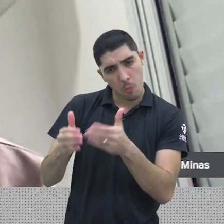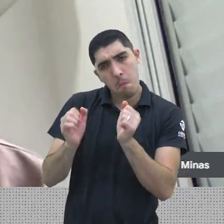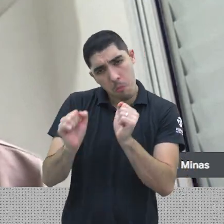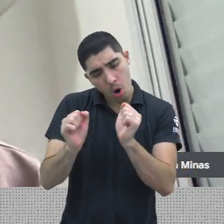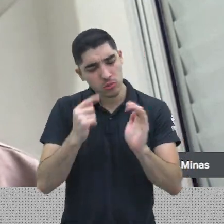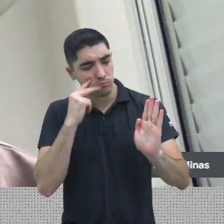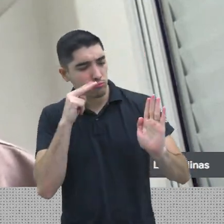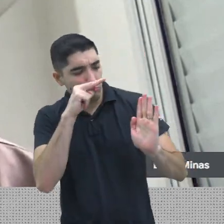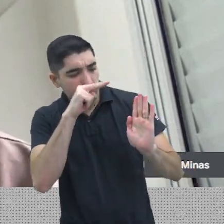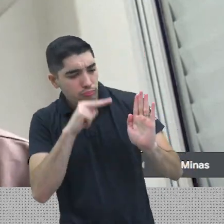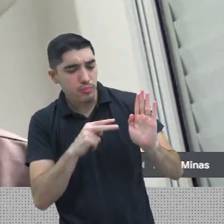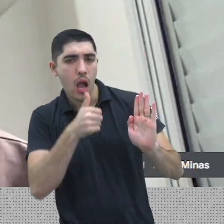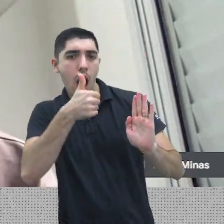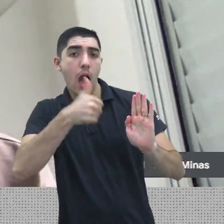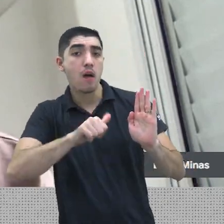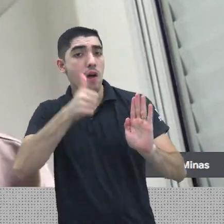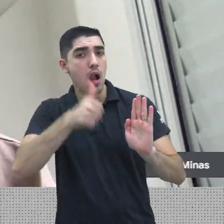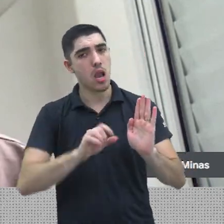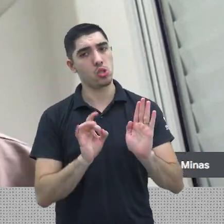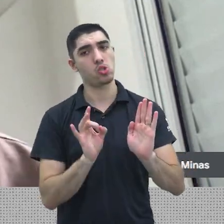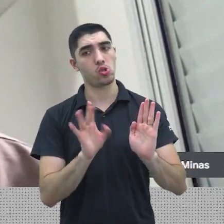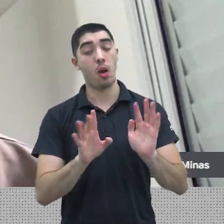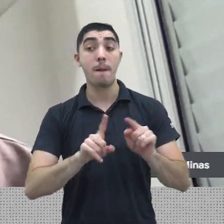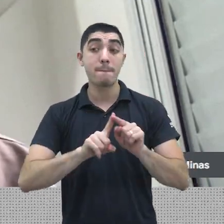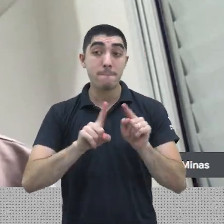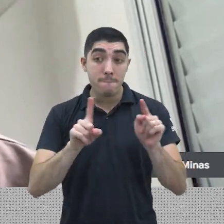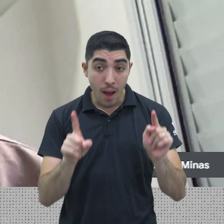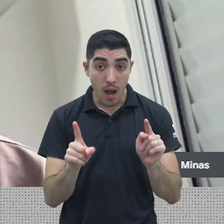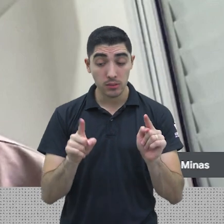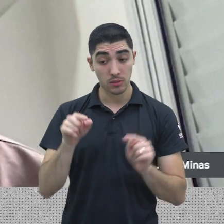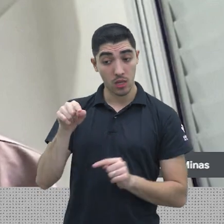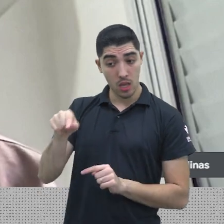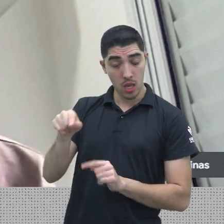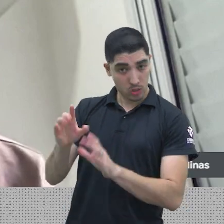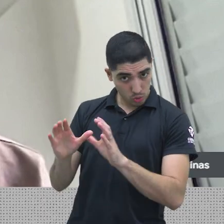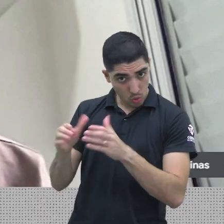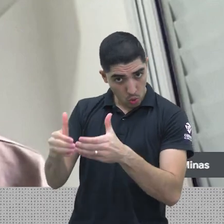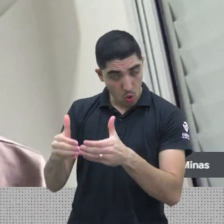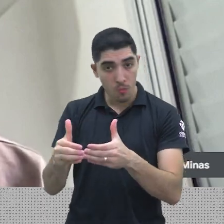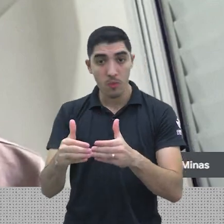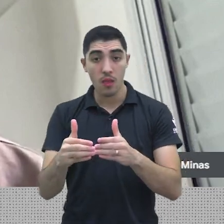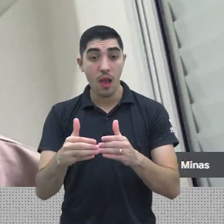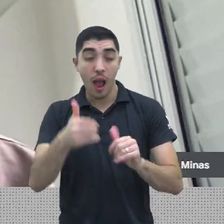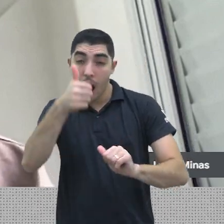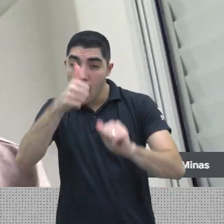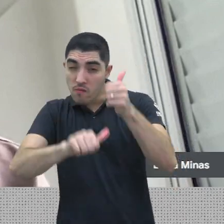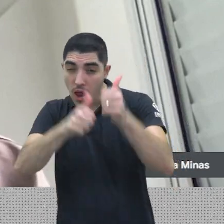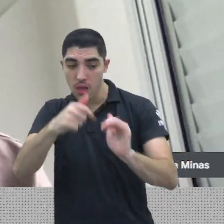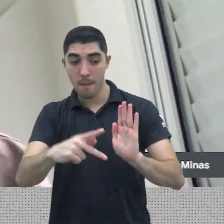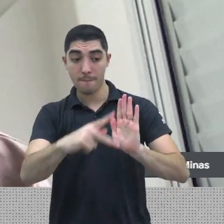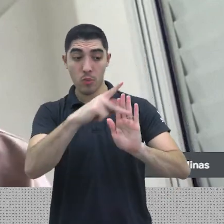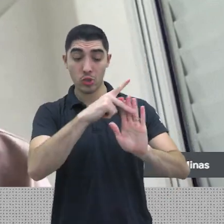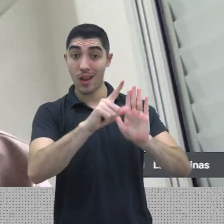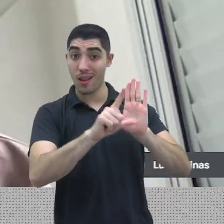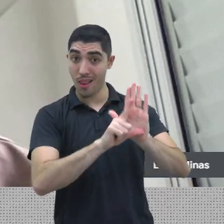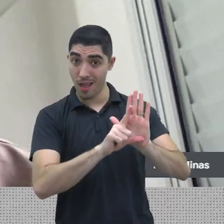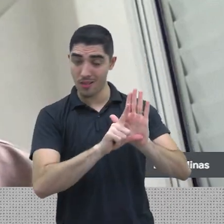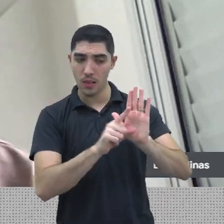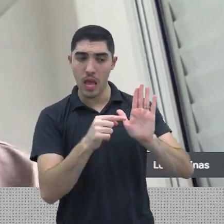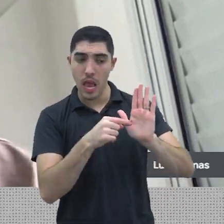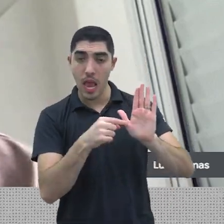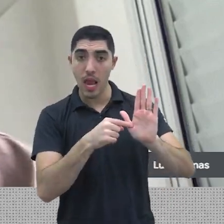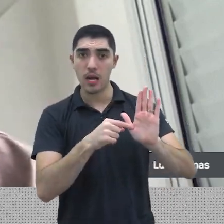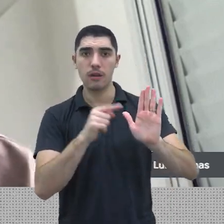claro que ela pode examinar esse projeto, tá? Mas o que ela faz é examinar o projeto de lei